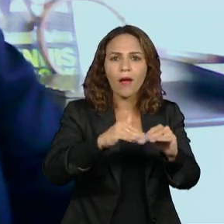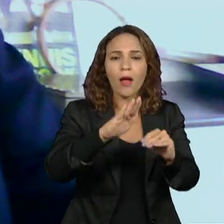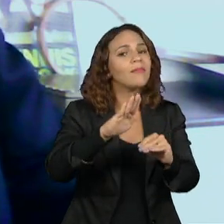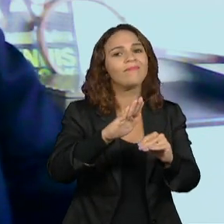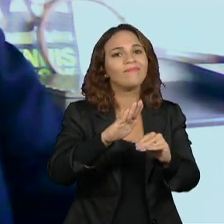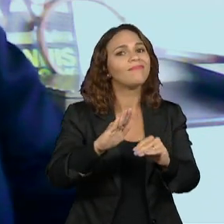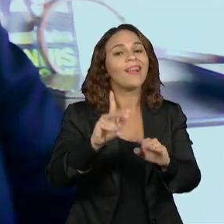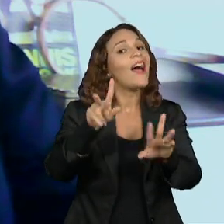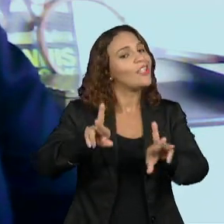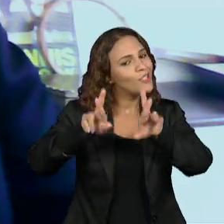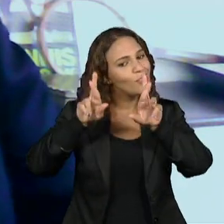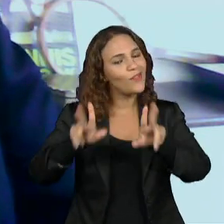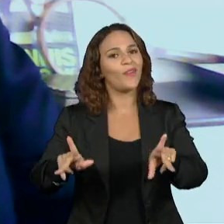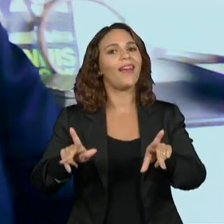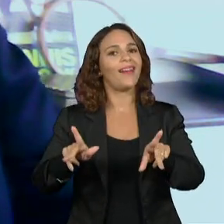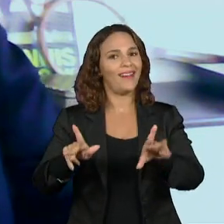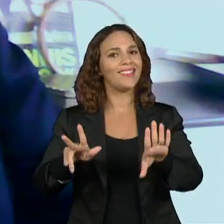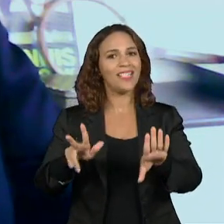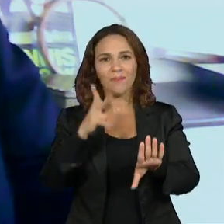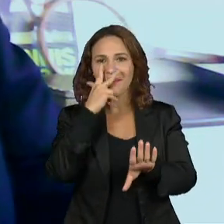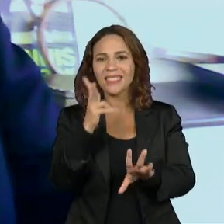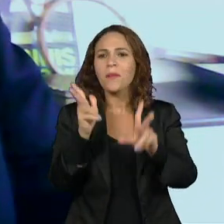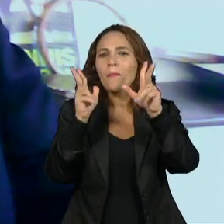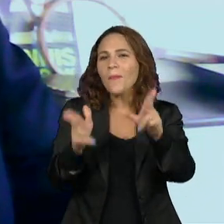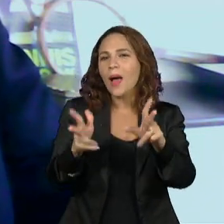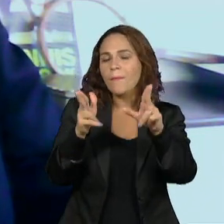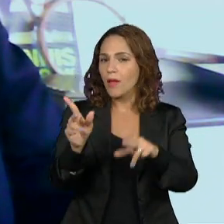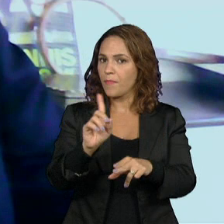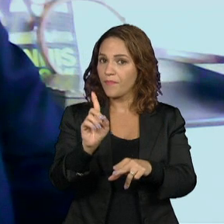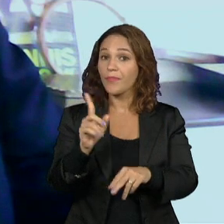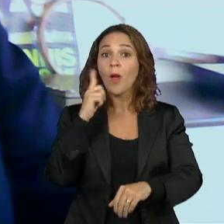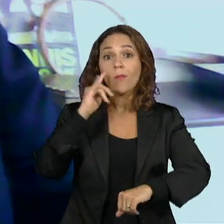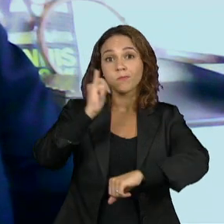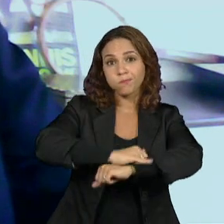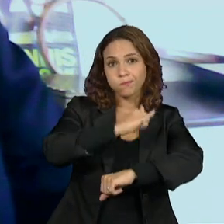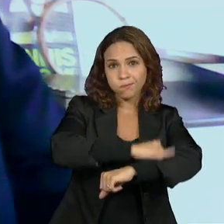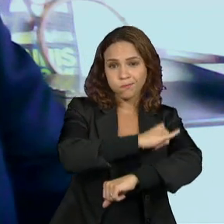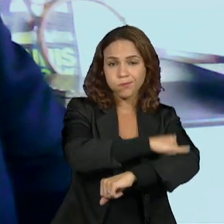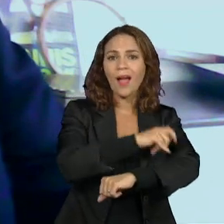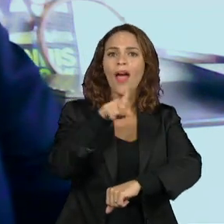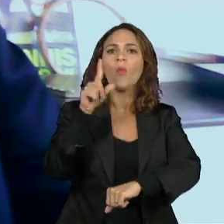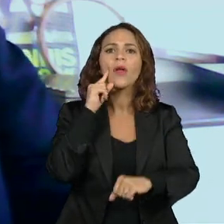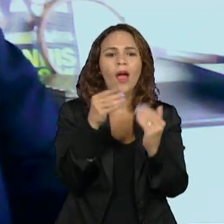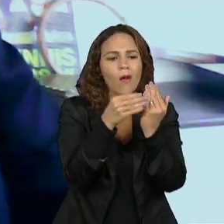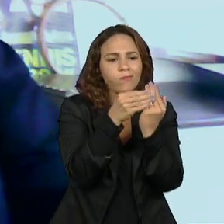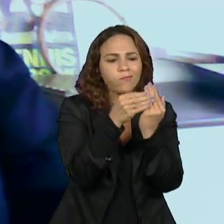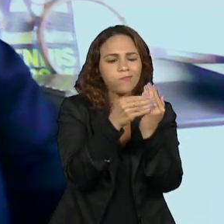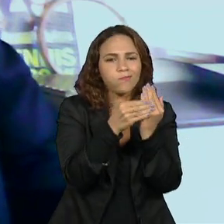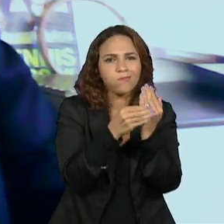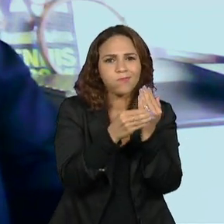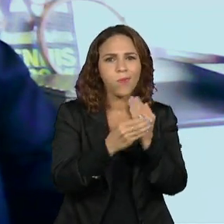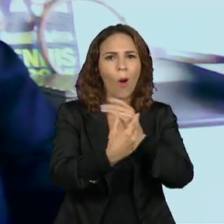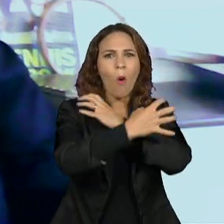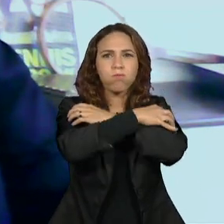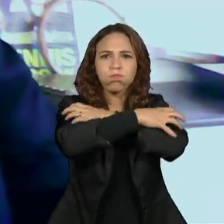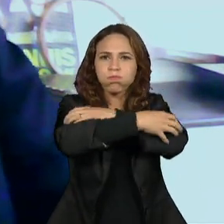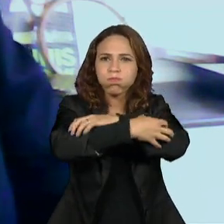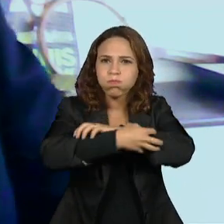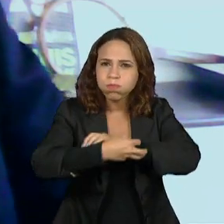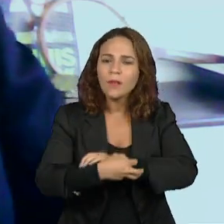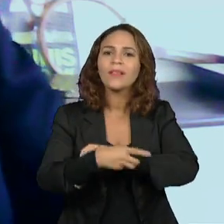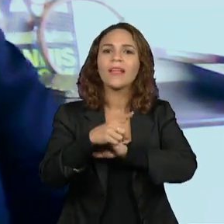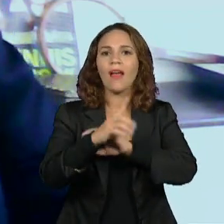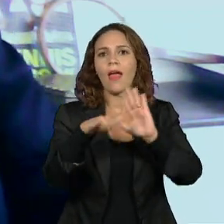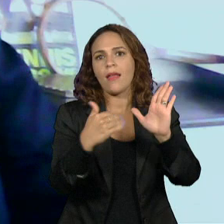sinônimos, mas não são. Na verdade, a obesidade se refere a um excesso de tecido adiposo na configuração,